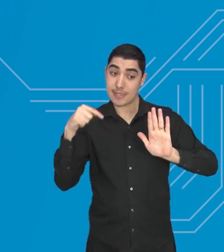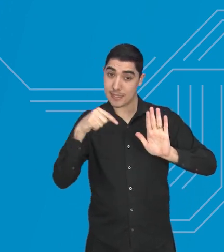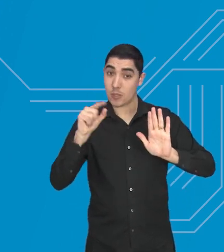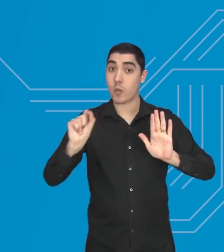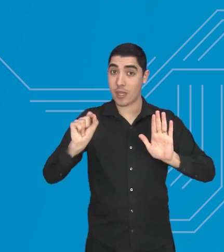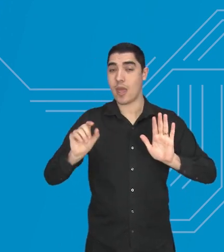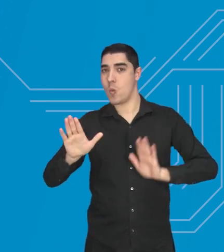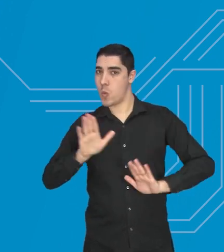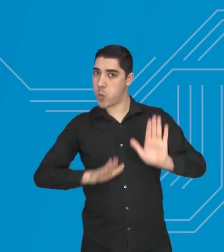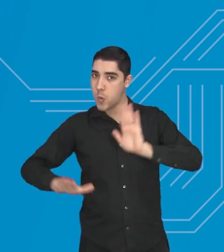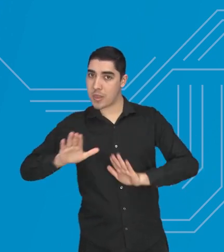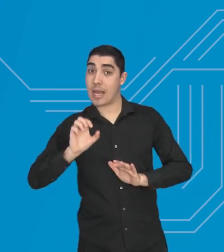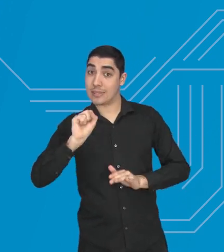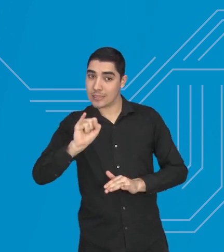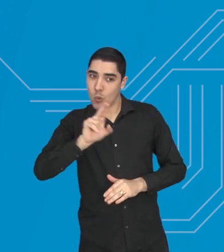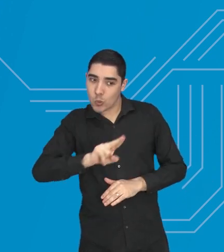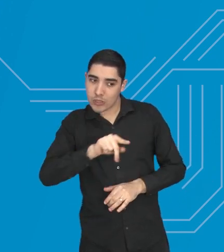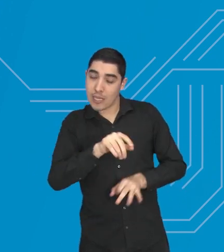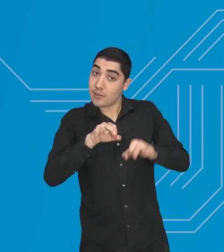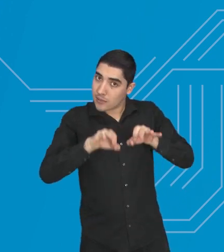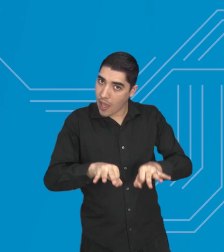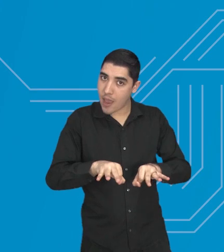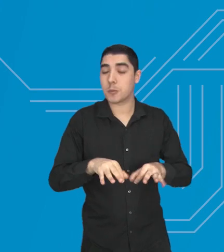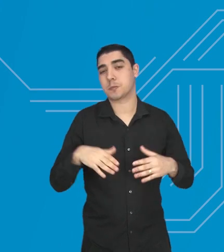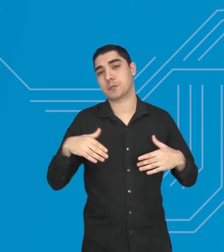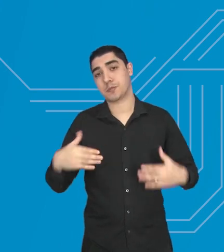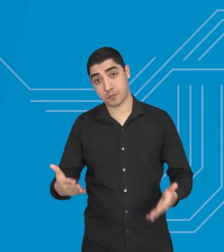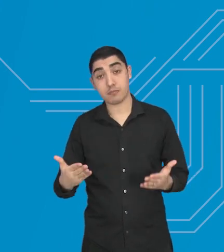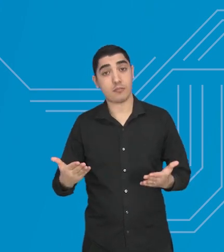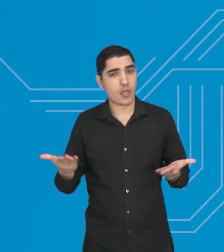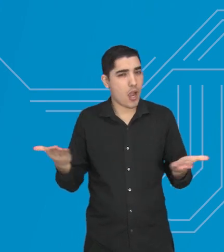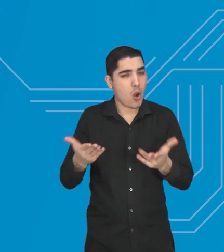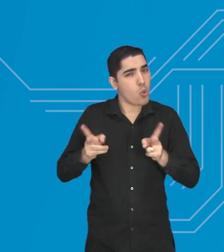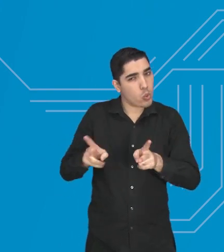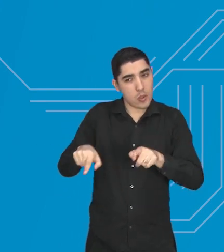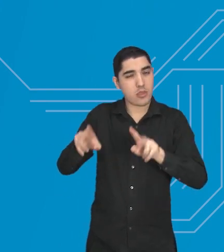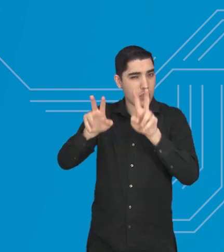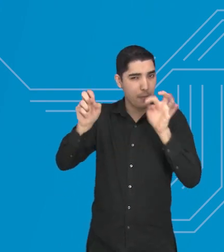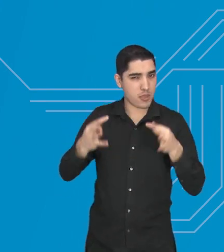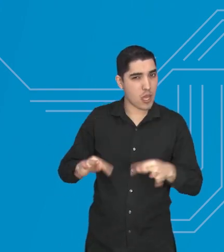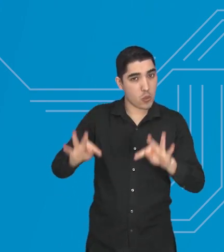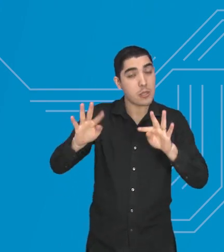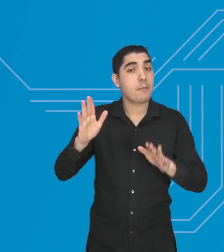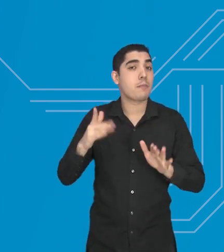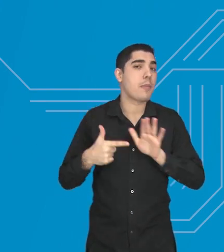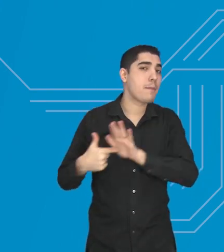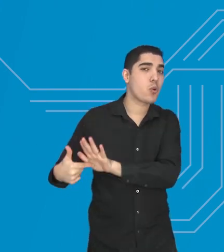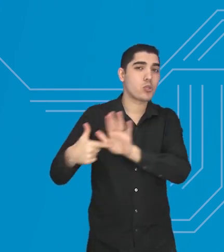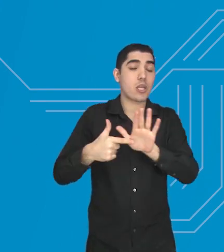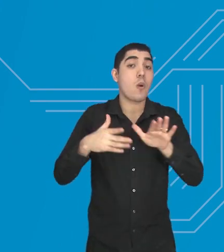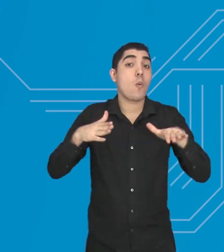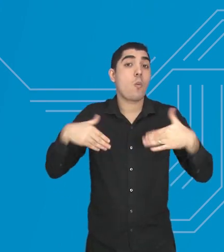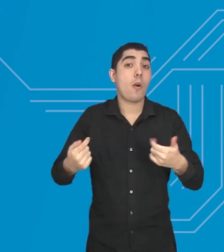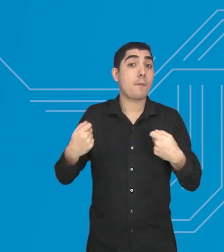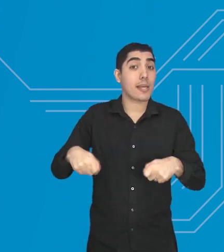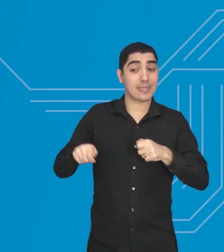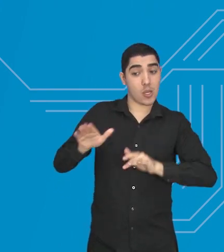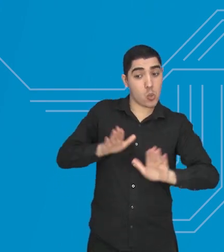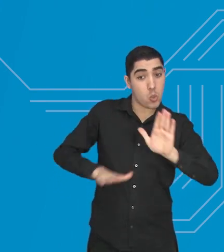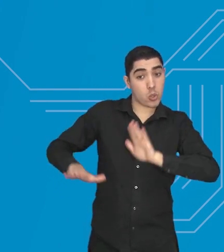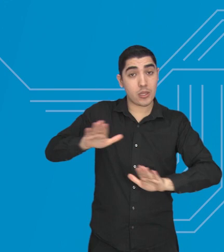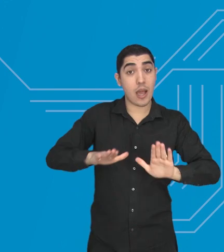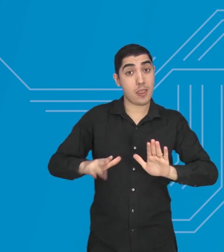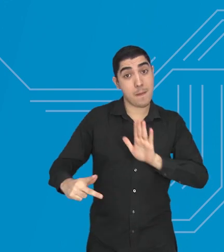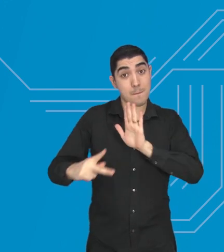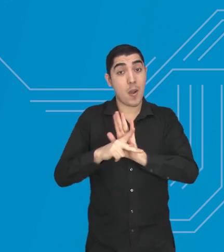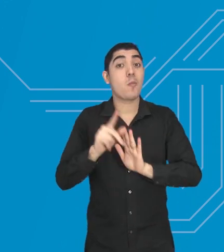alguns cuidados na hora de utilizar essas ferramentas. E a gente continua no tema de tecnologia para abordar os cuidados que a gente